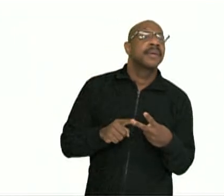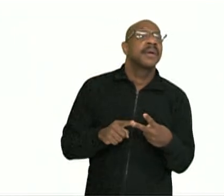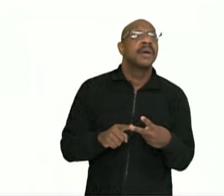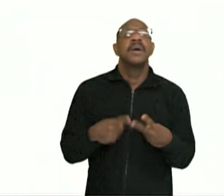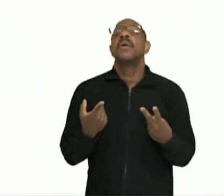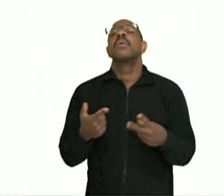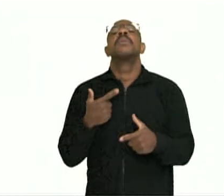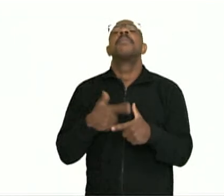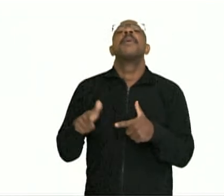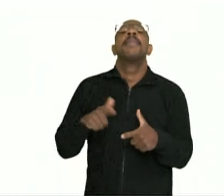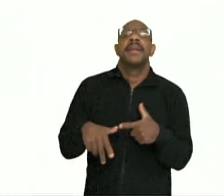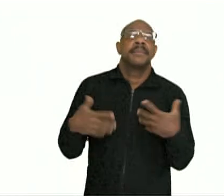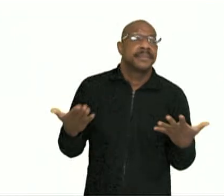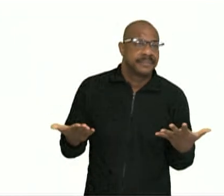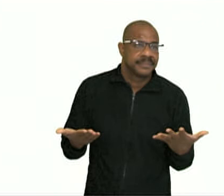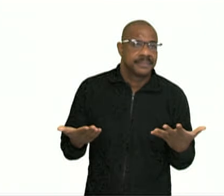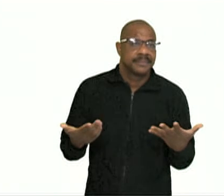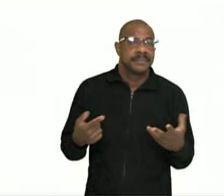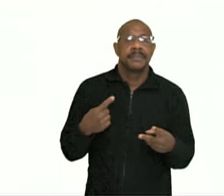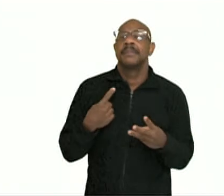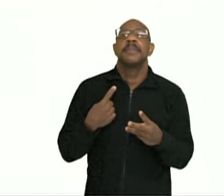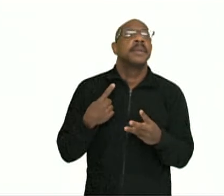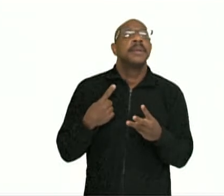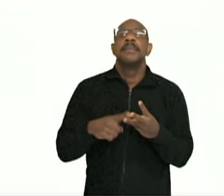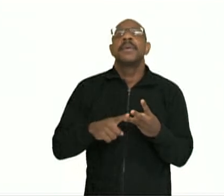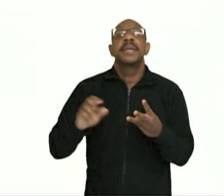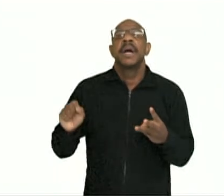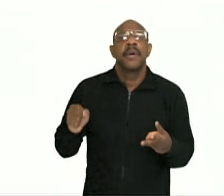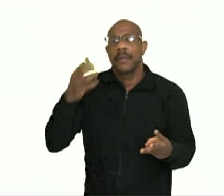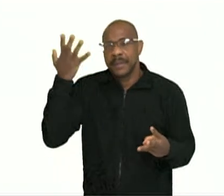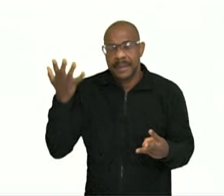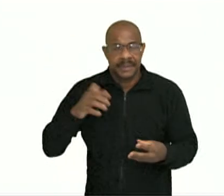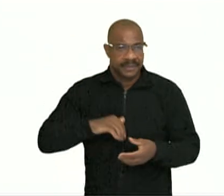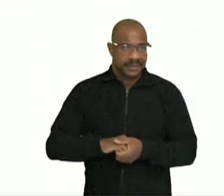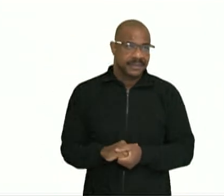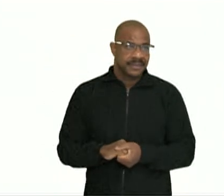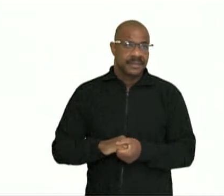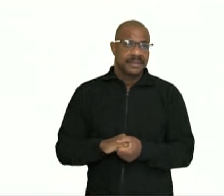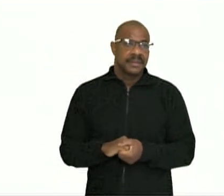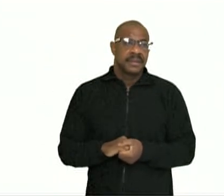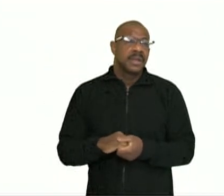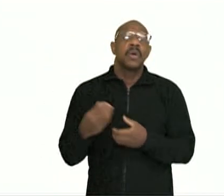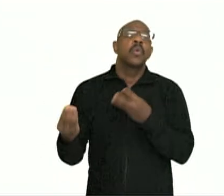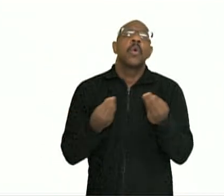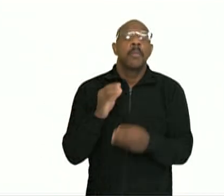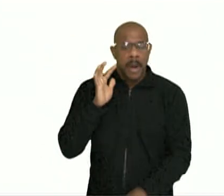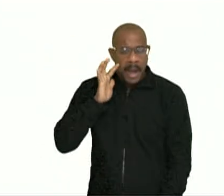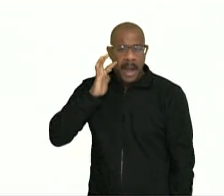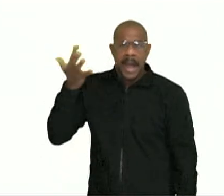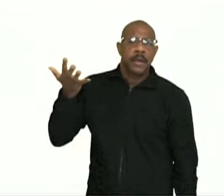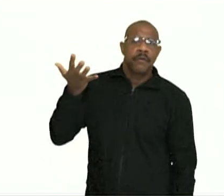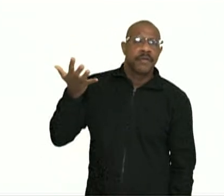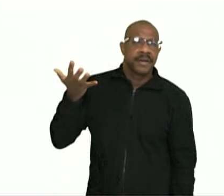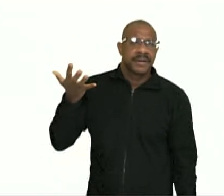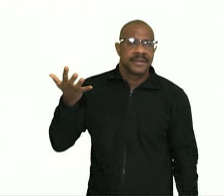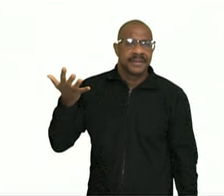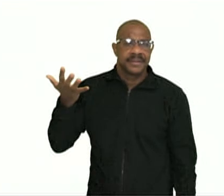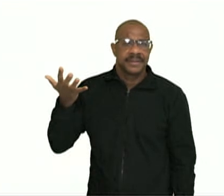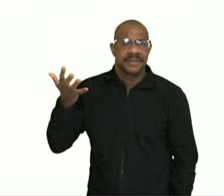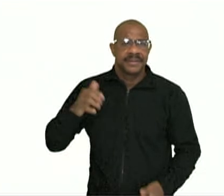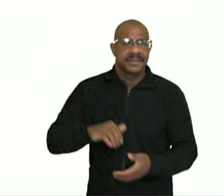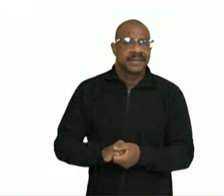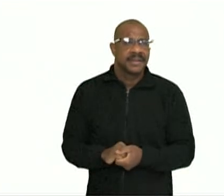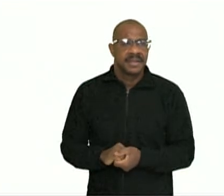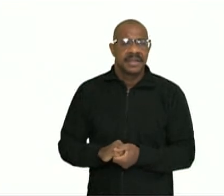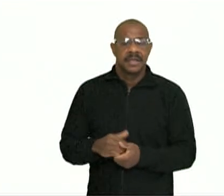as causas? Quais as consequências? Como resolver isto? Juntos,